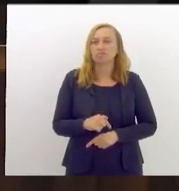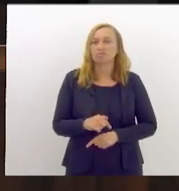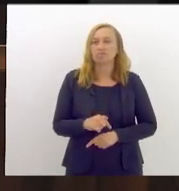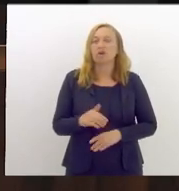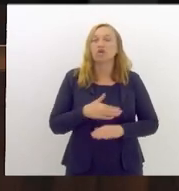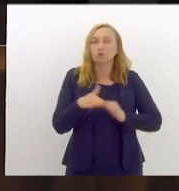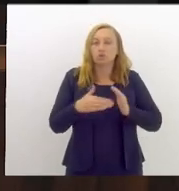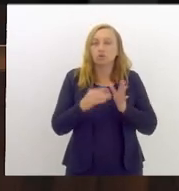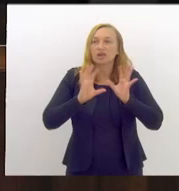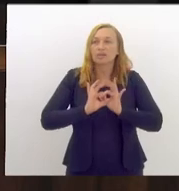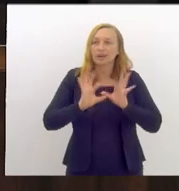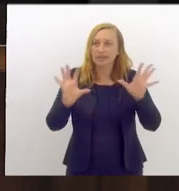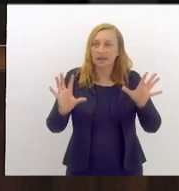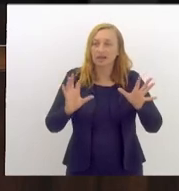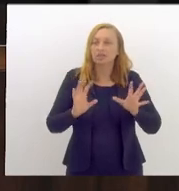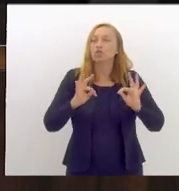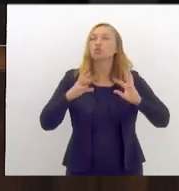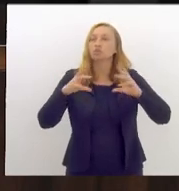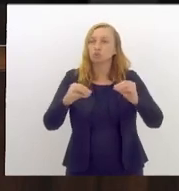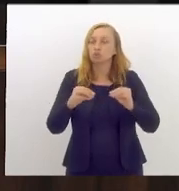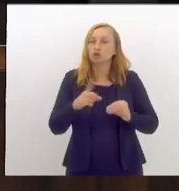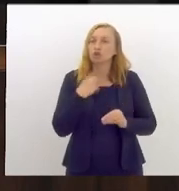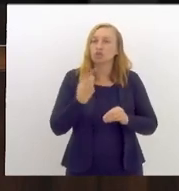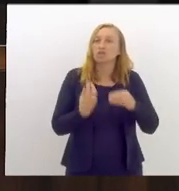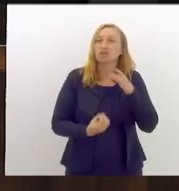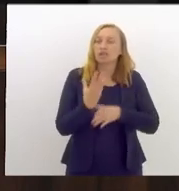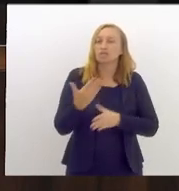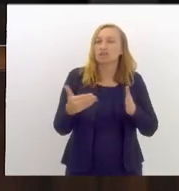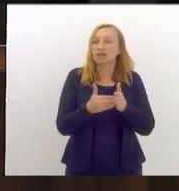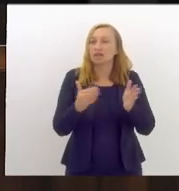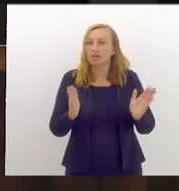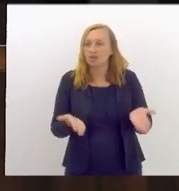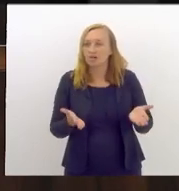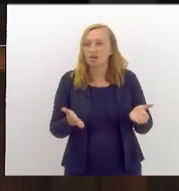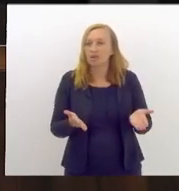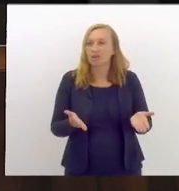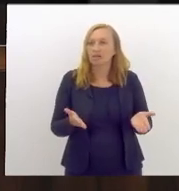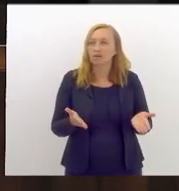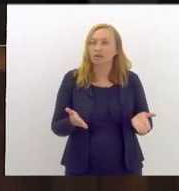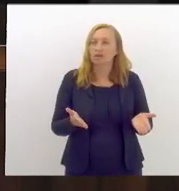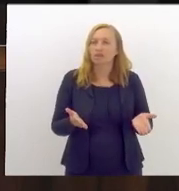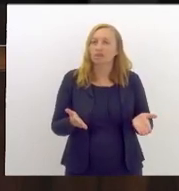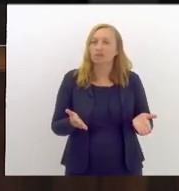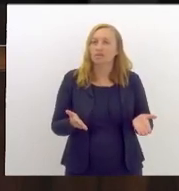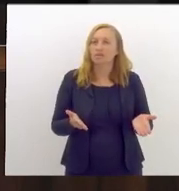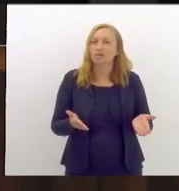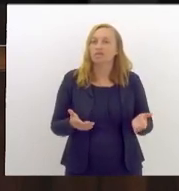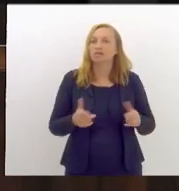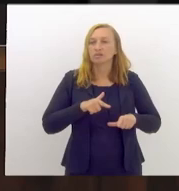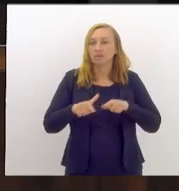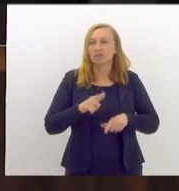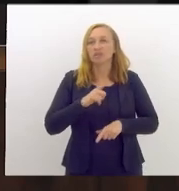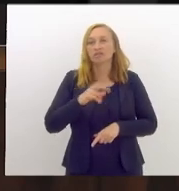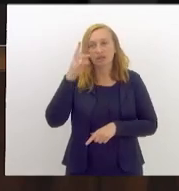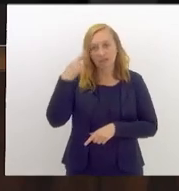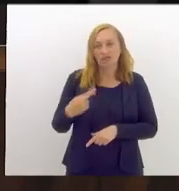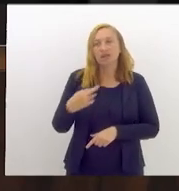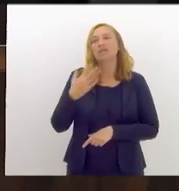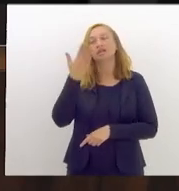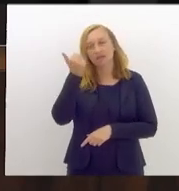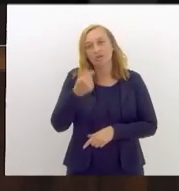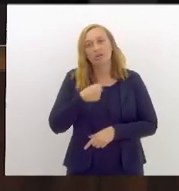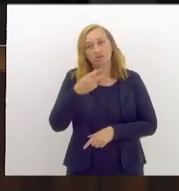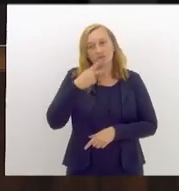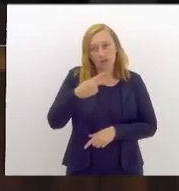toda a liberdade tudo que a gente construiu aqui é e os mandatos tiveram Renata sabe disso que eu tô